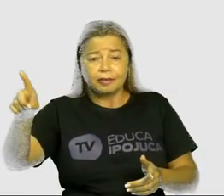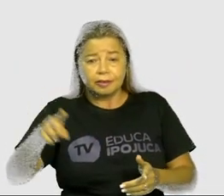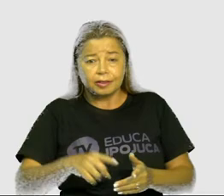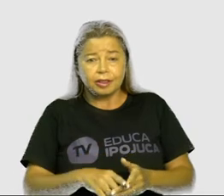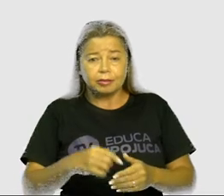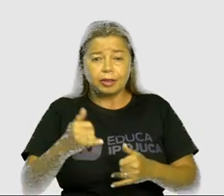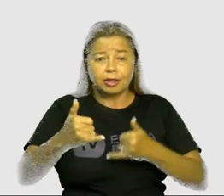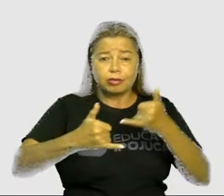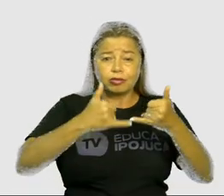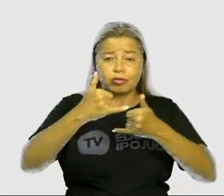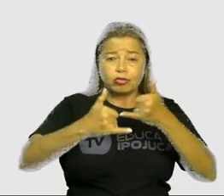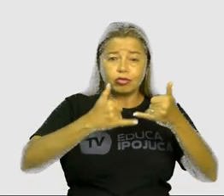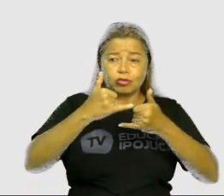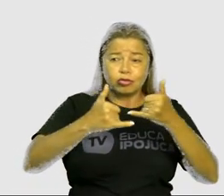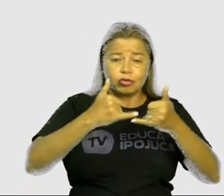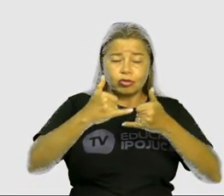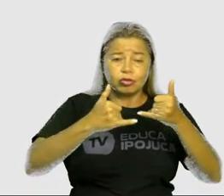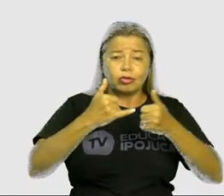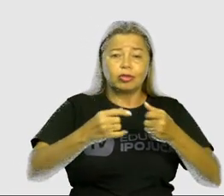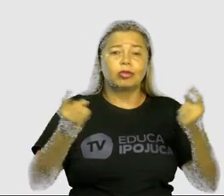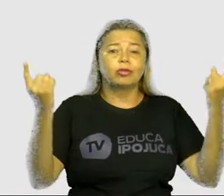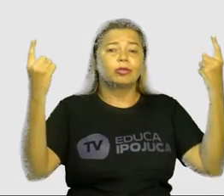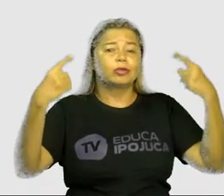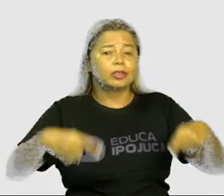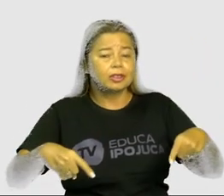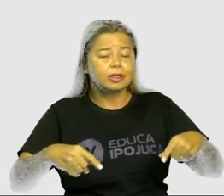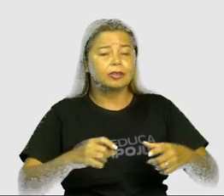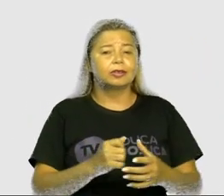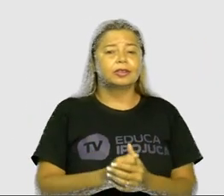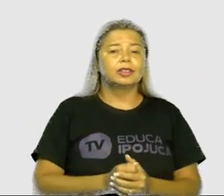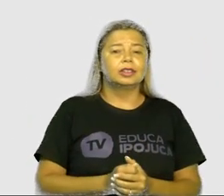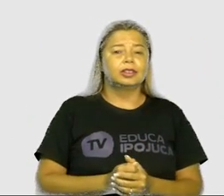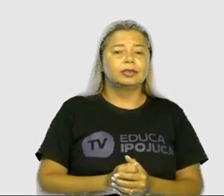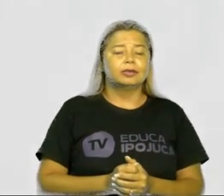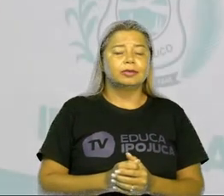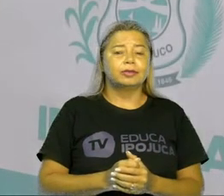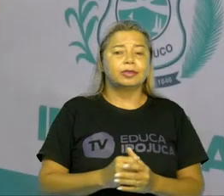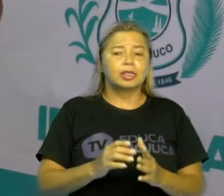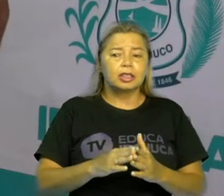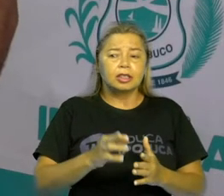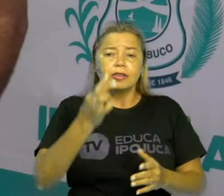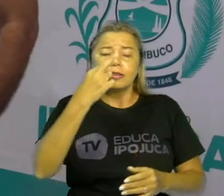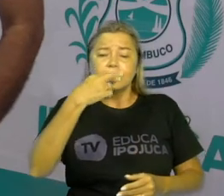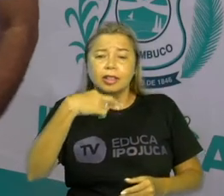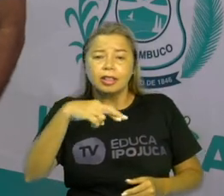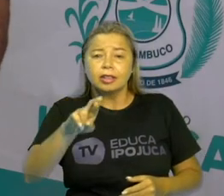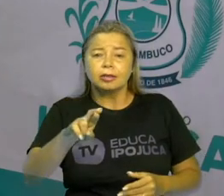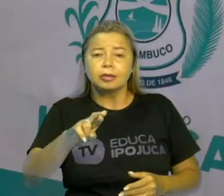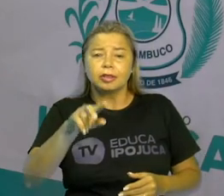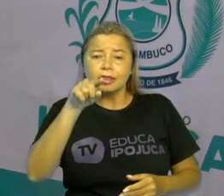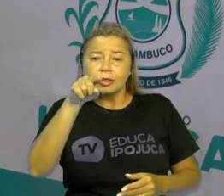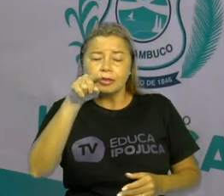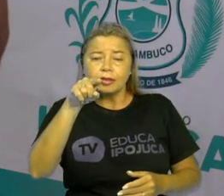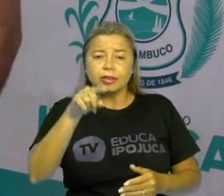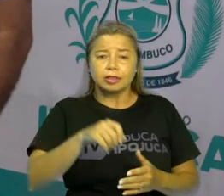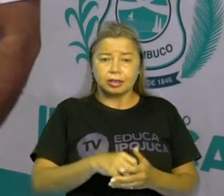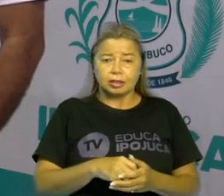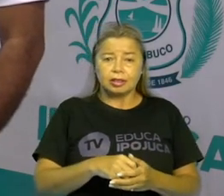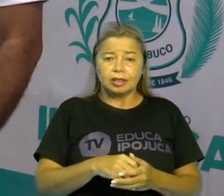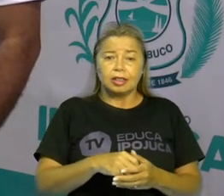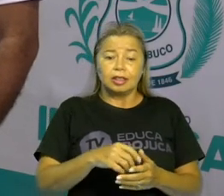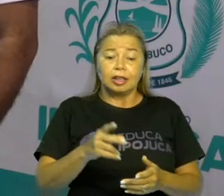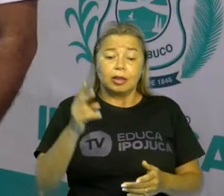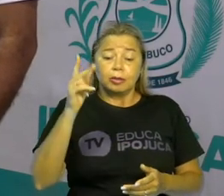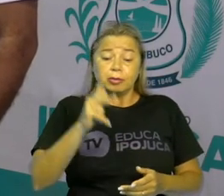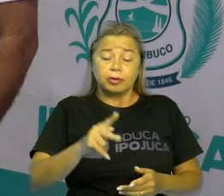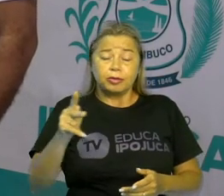game ou um desafio, certo? E assim que você responder esse desafio, a sua resposta vem para